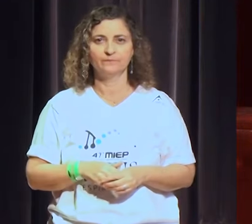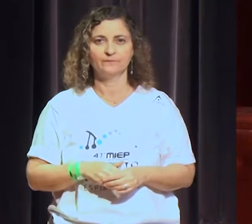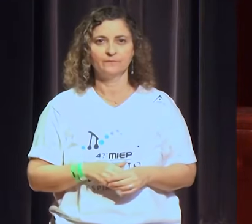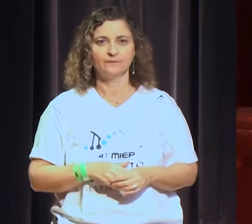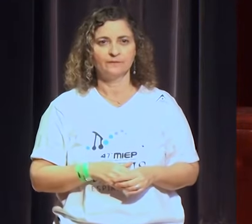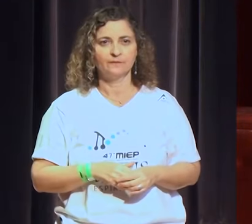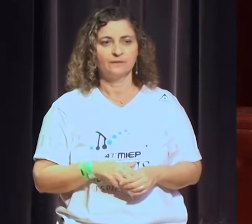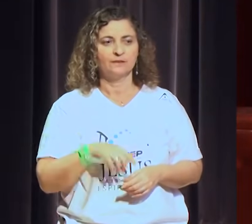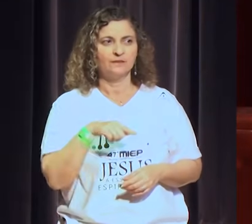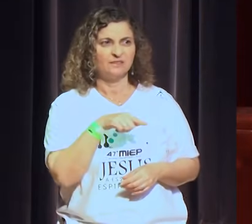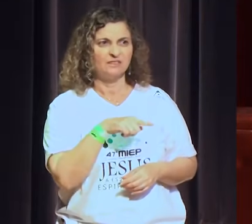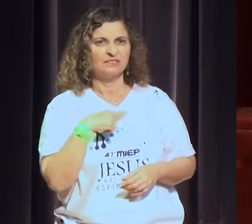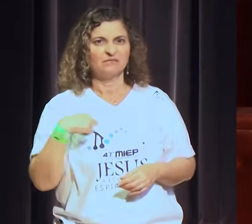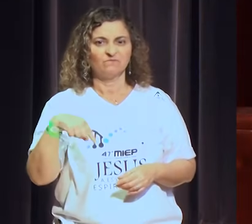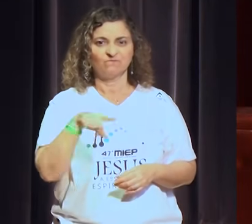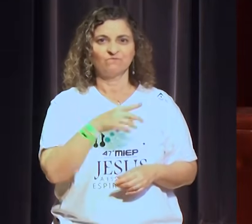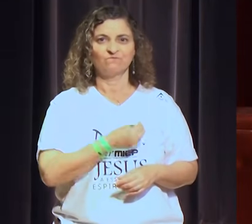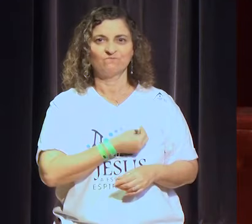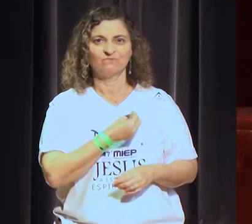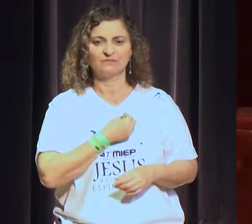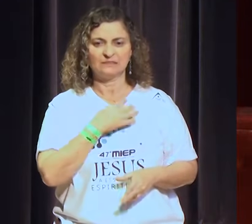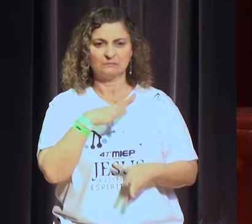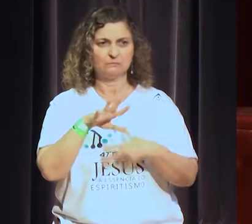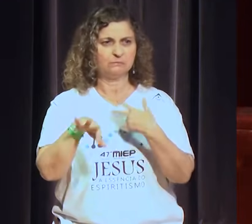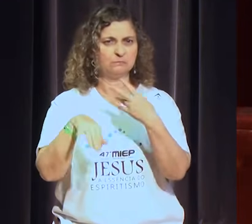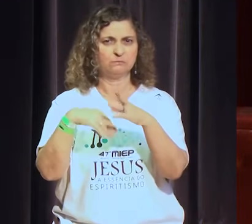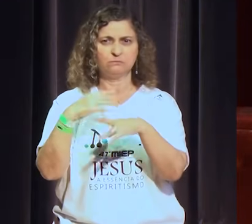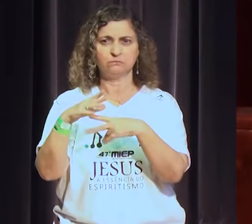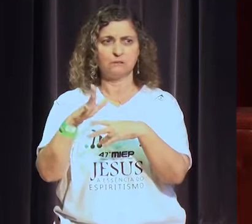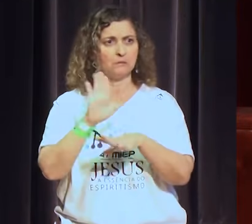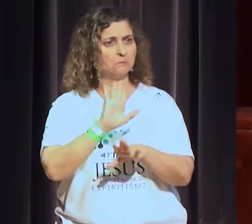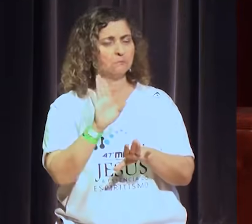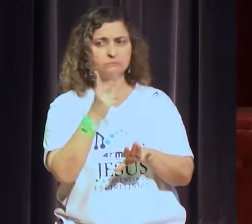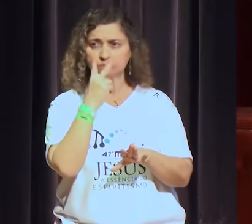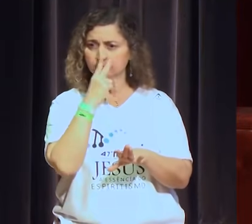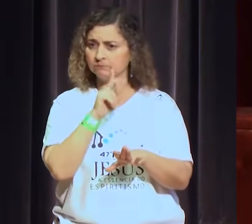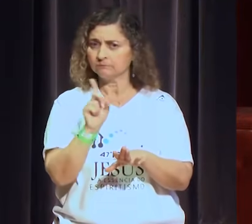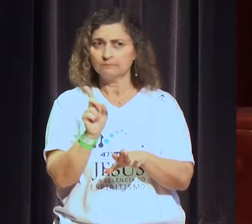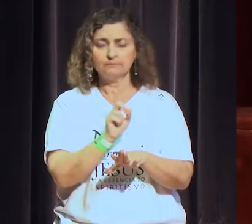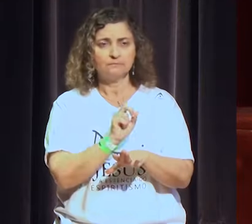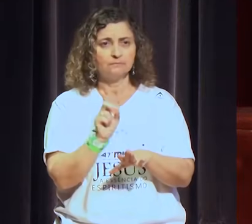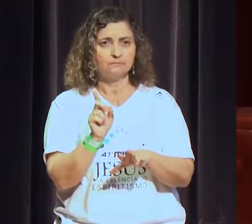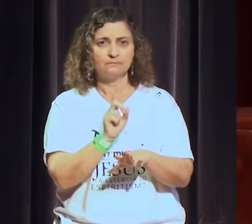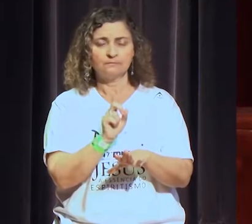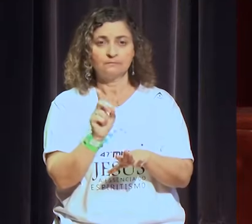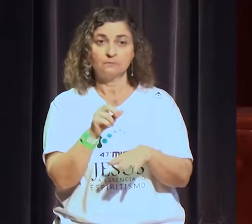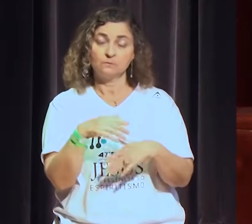ou esse negócio é um caos, mas não parece,